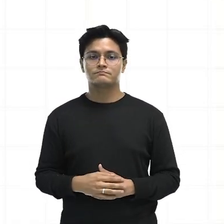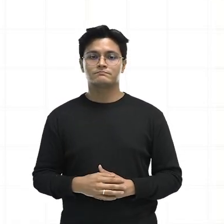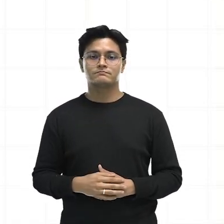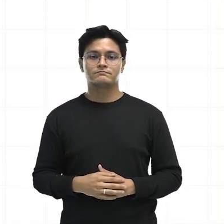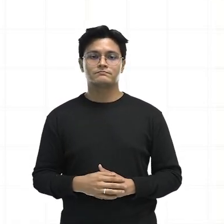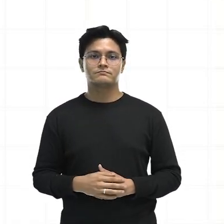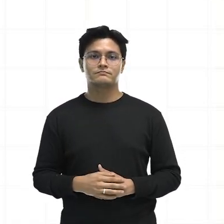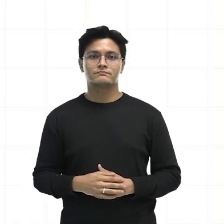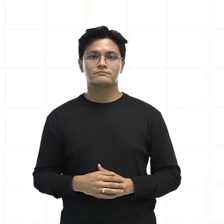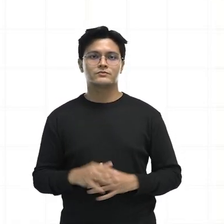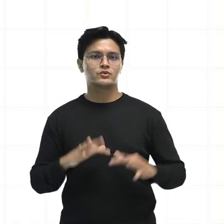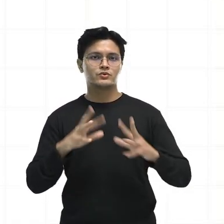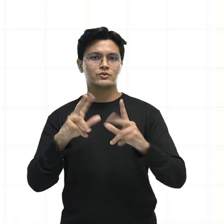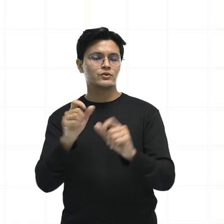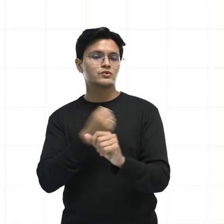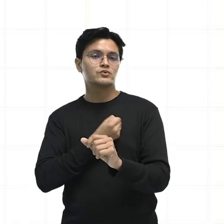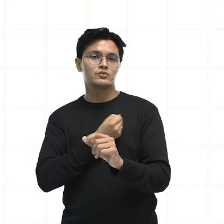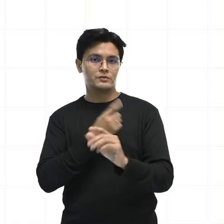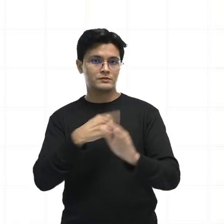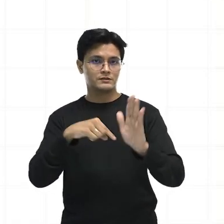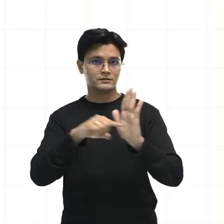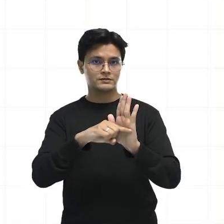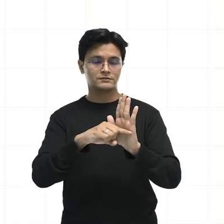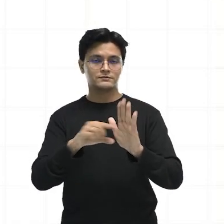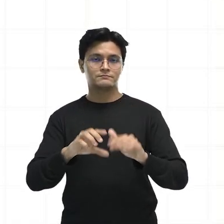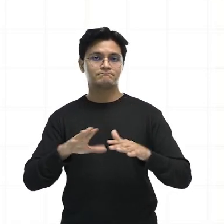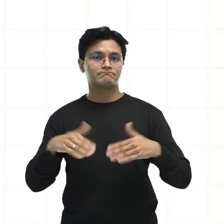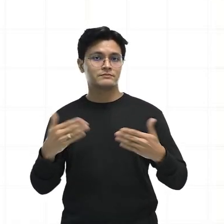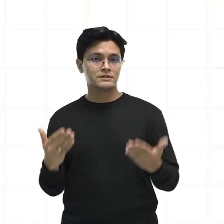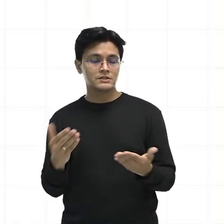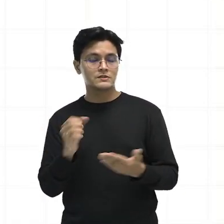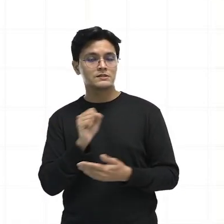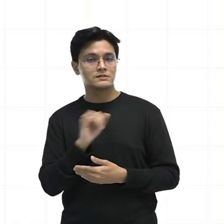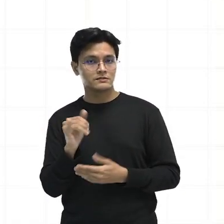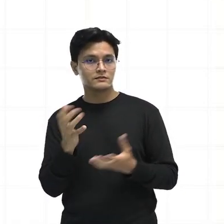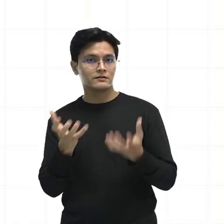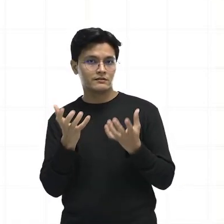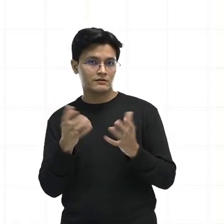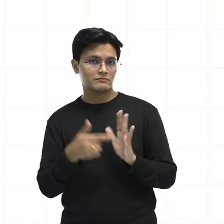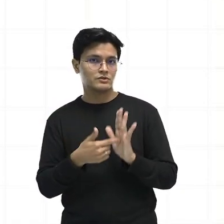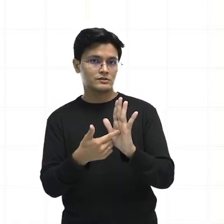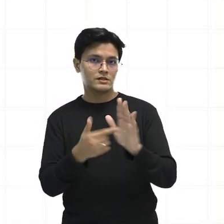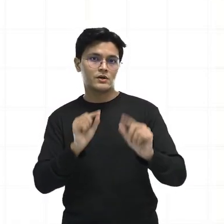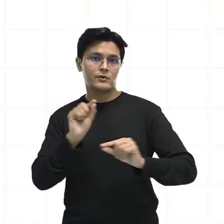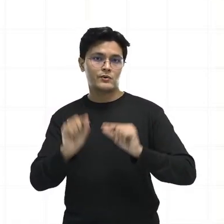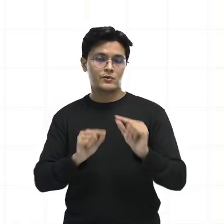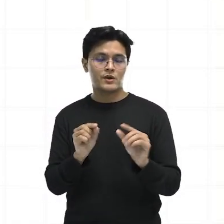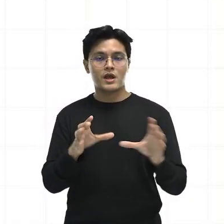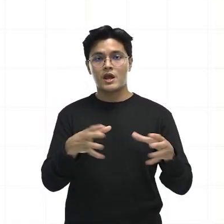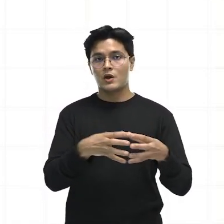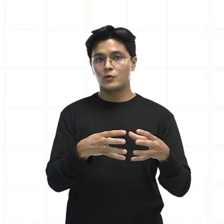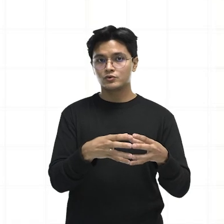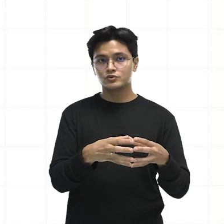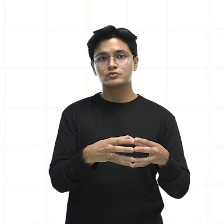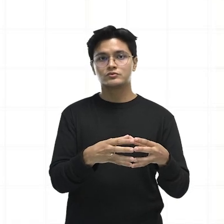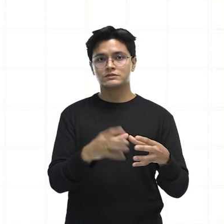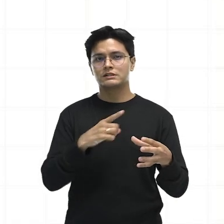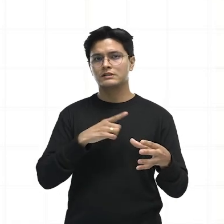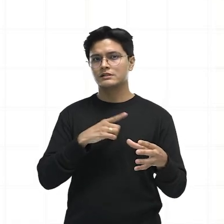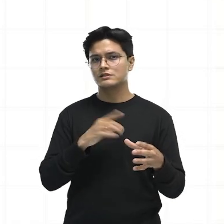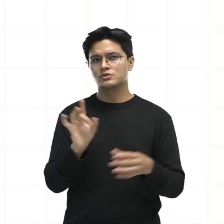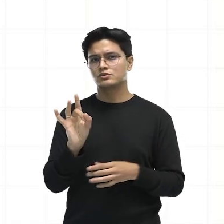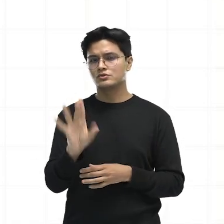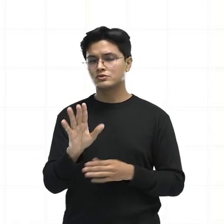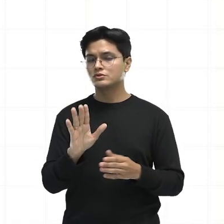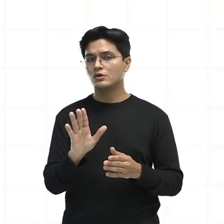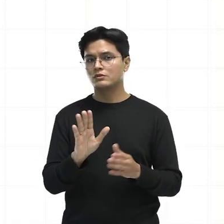Tá? Todos eles são negativos. Então, quando eu quero indicar um conjunto somente com números negativos,